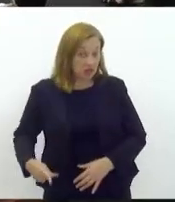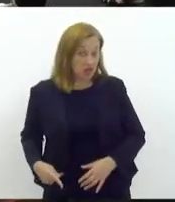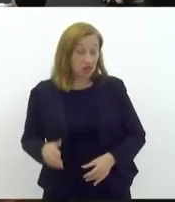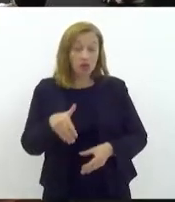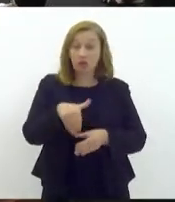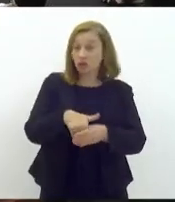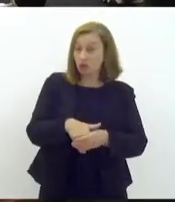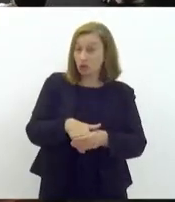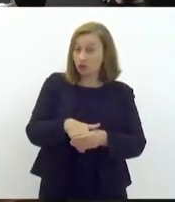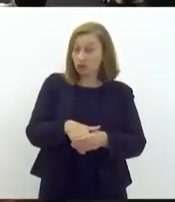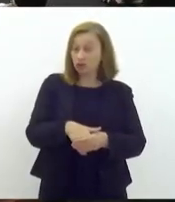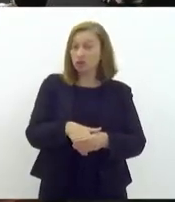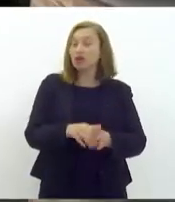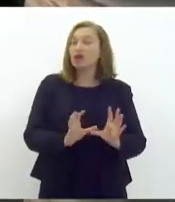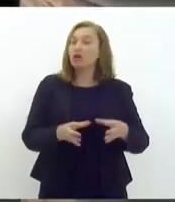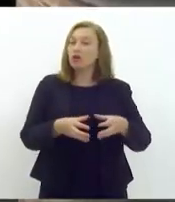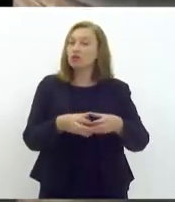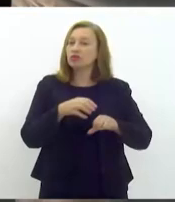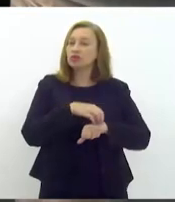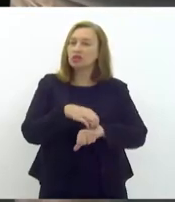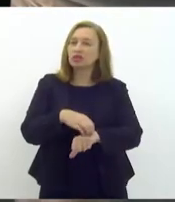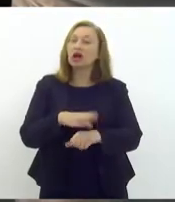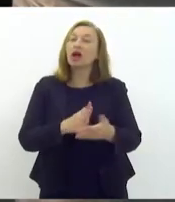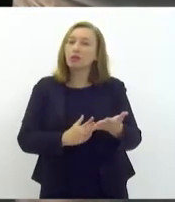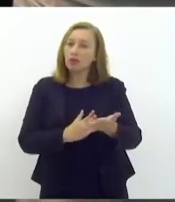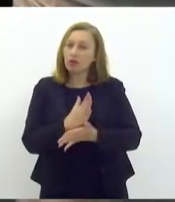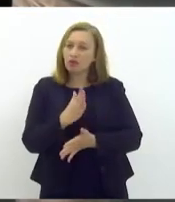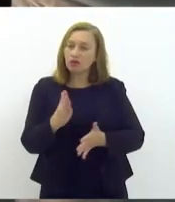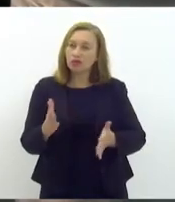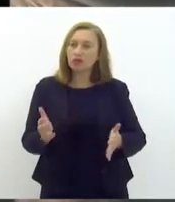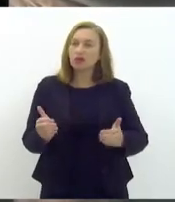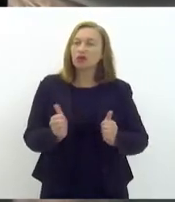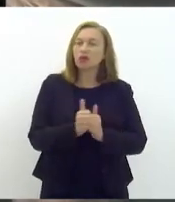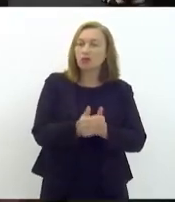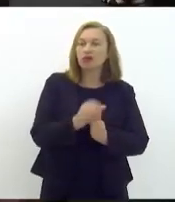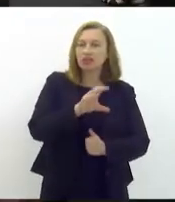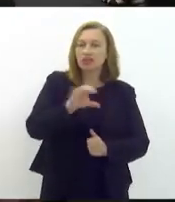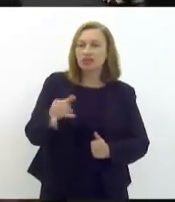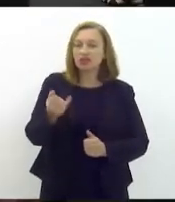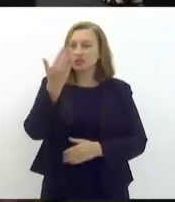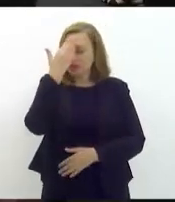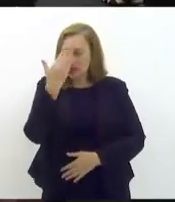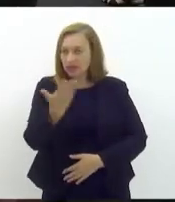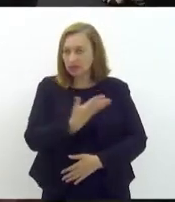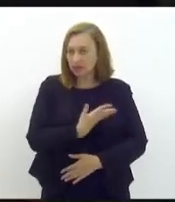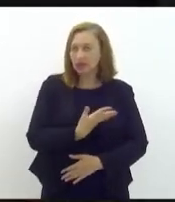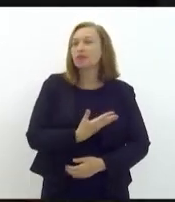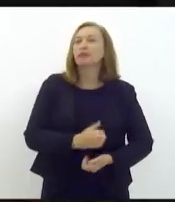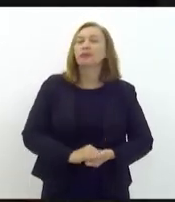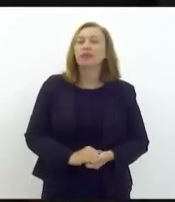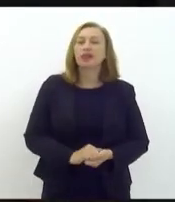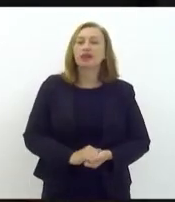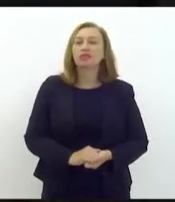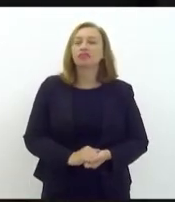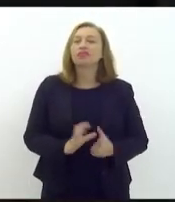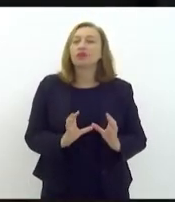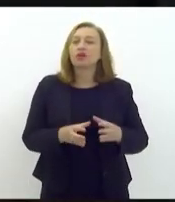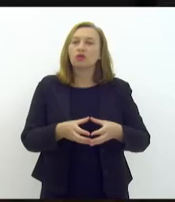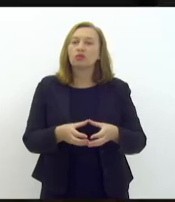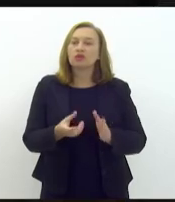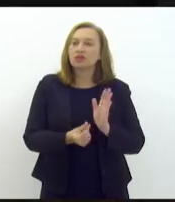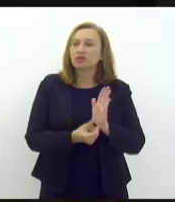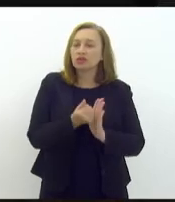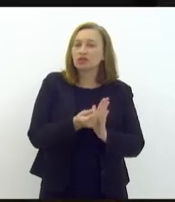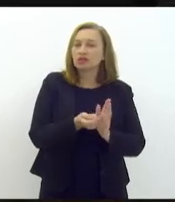voto pela comissão de transporte favorável com a ccj Muito obrigado amigo para emitir parecer pela comissão de